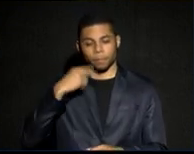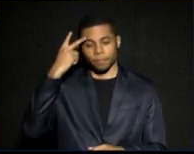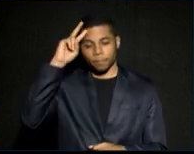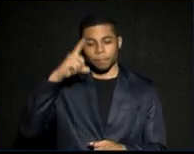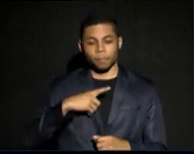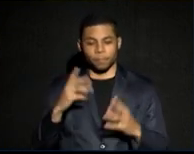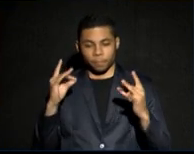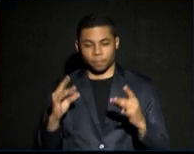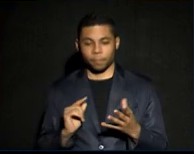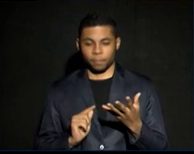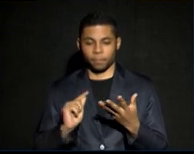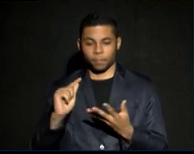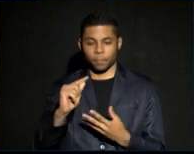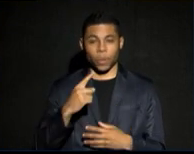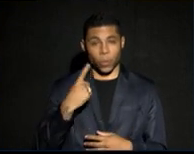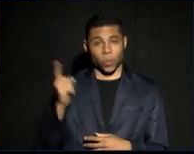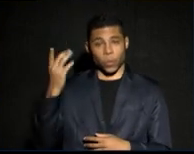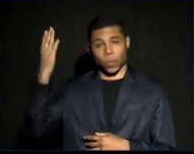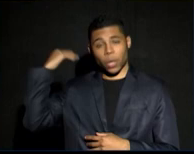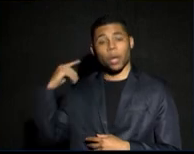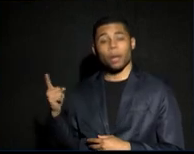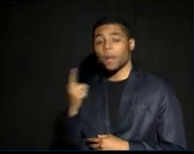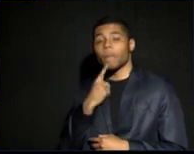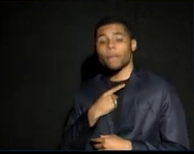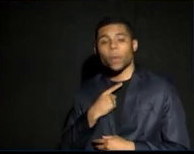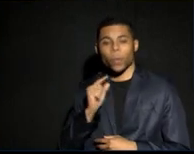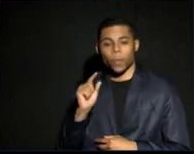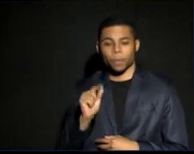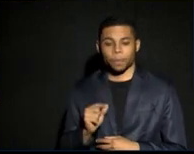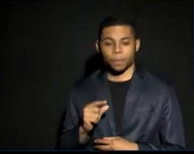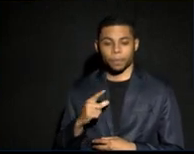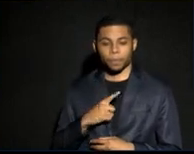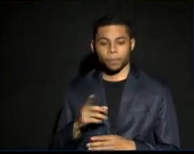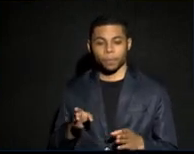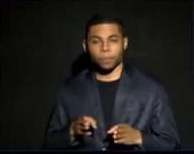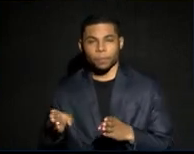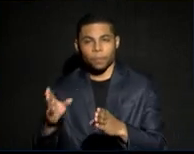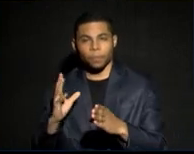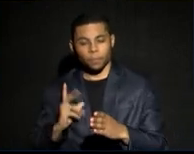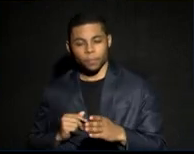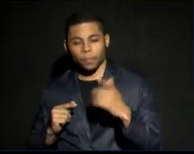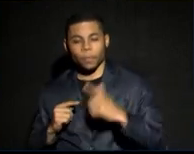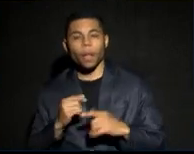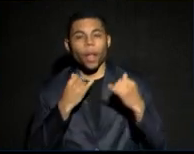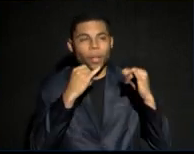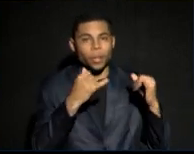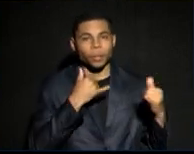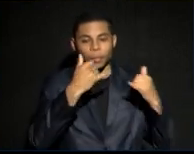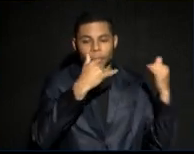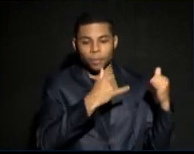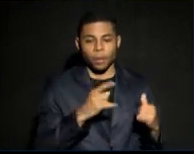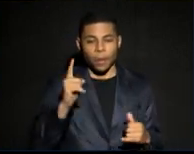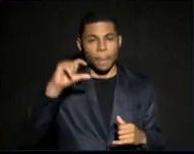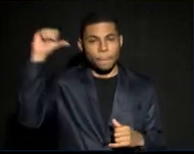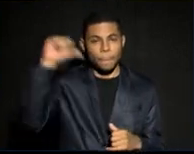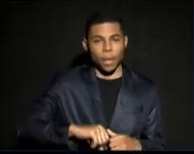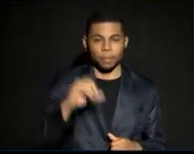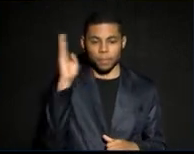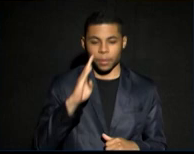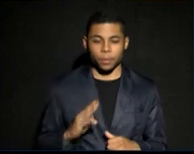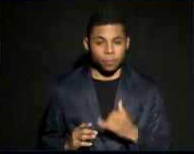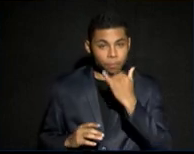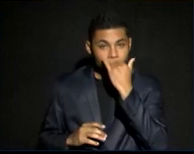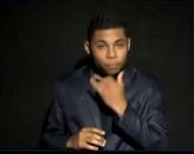relembrar algumas coisinhas porque no último debate ele falou que a privatização e concessão de telefonia e energia foi péssima para o Brasil